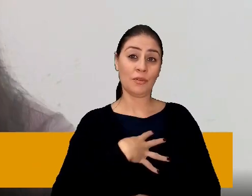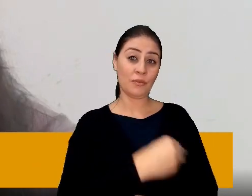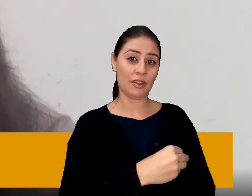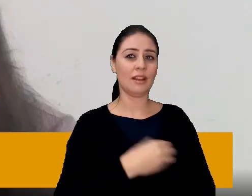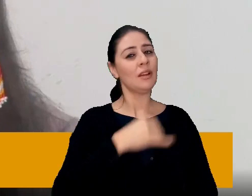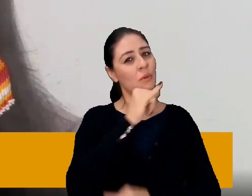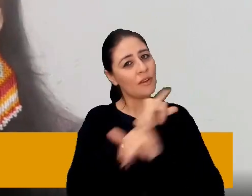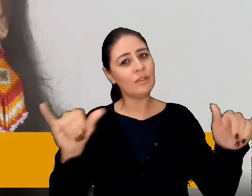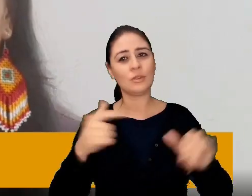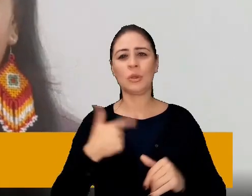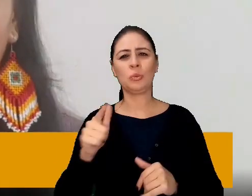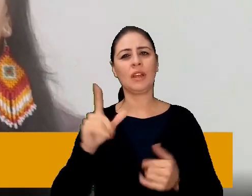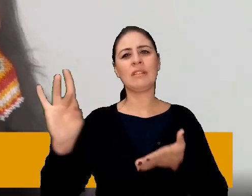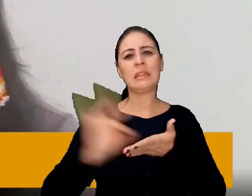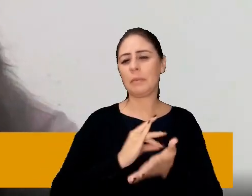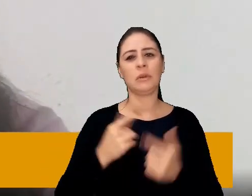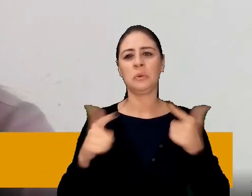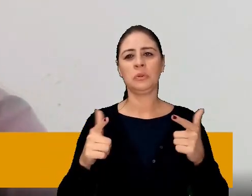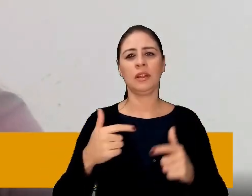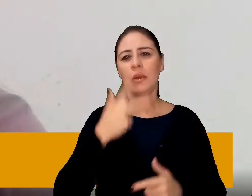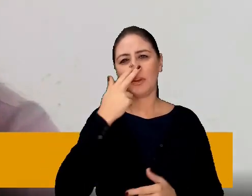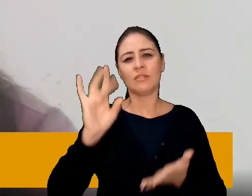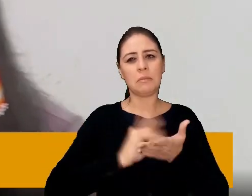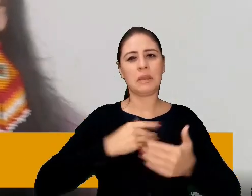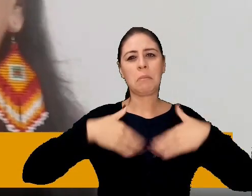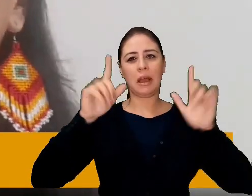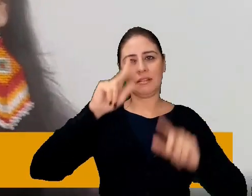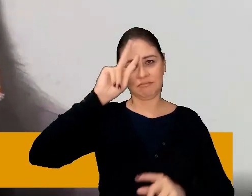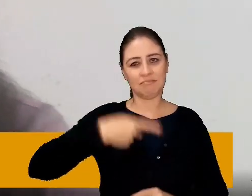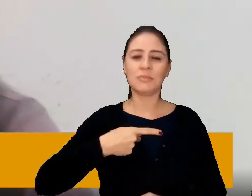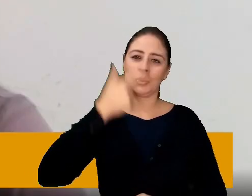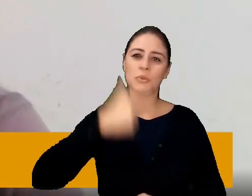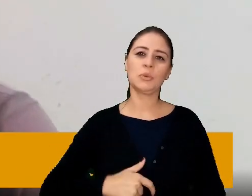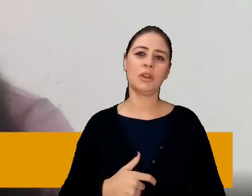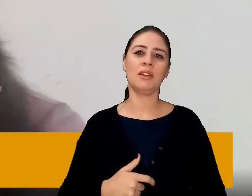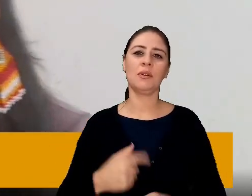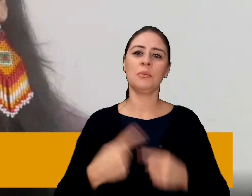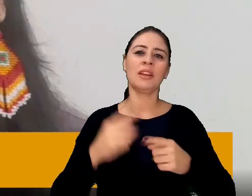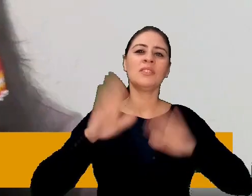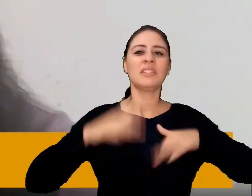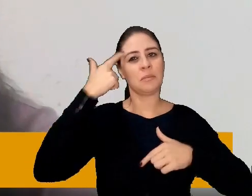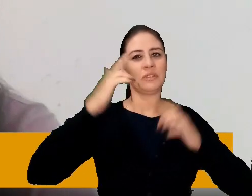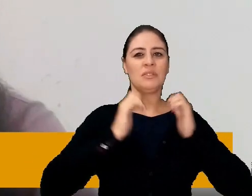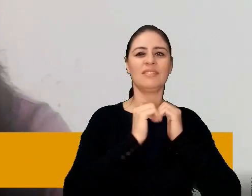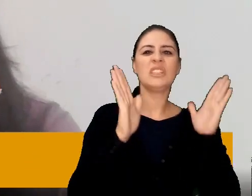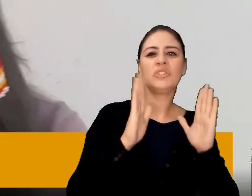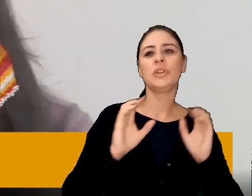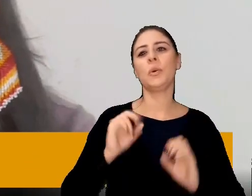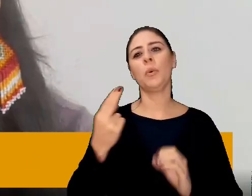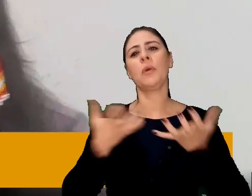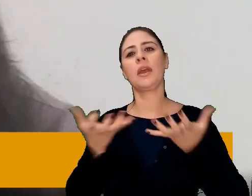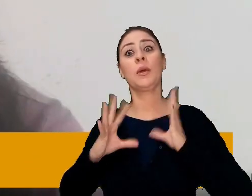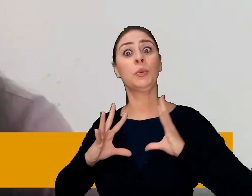tenho inimigos aí fora. Acho que o meu maior inimigo sou eu mesmo, quando eu quero desistir, ou quando eu quero ser muito, ou quando eu quero dar conta de